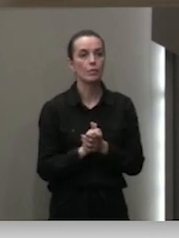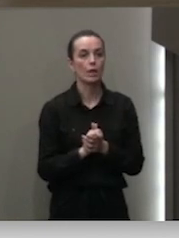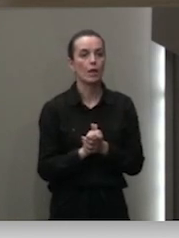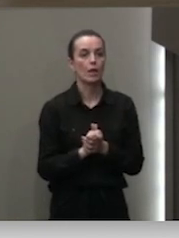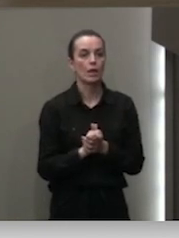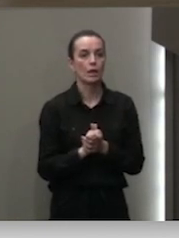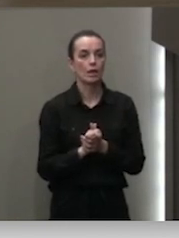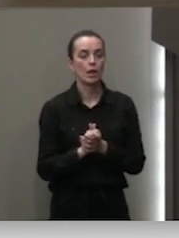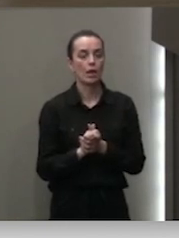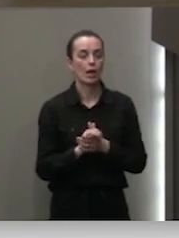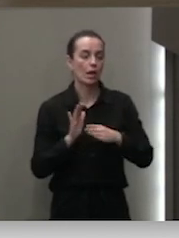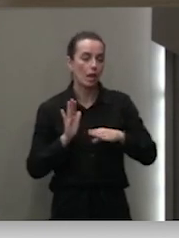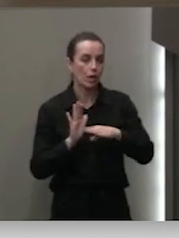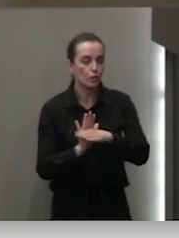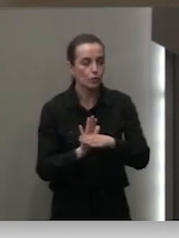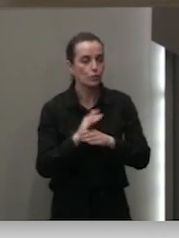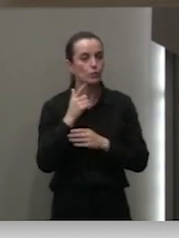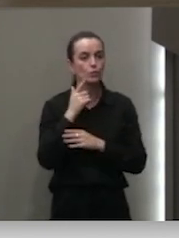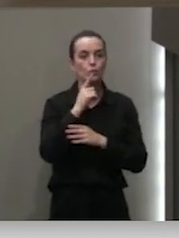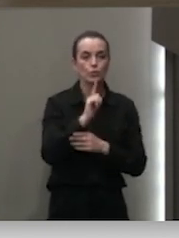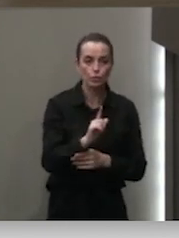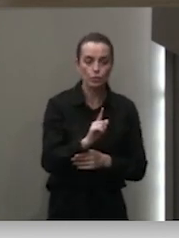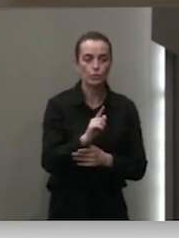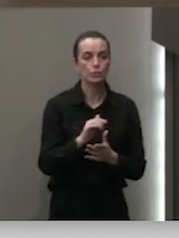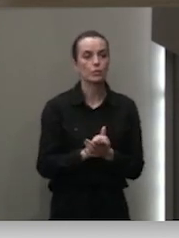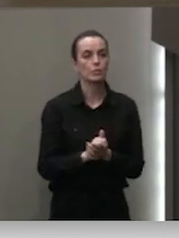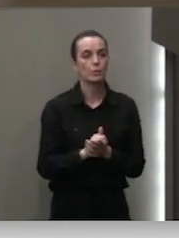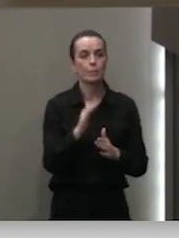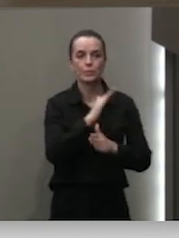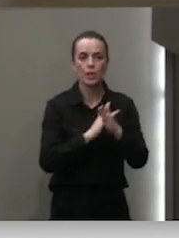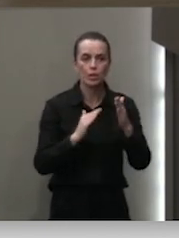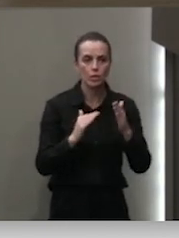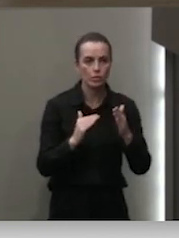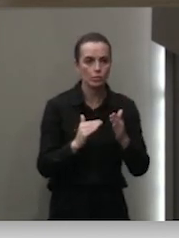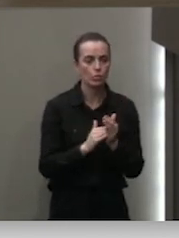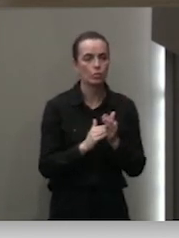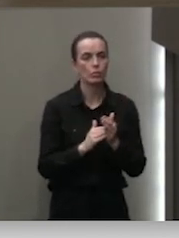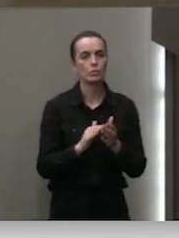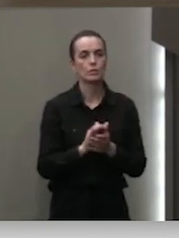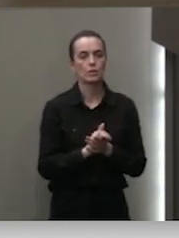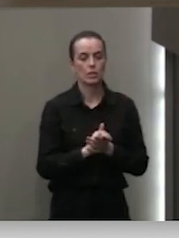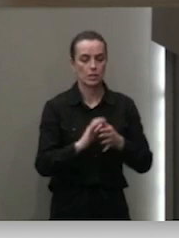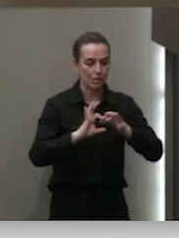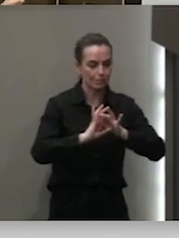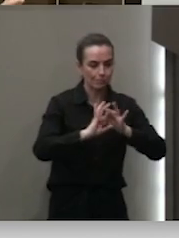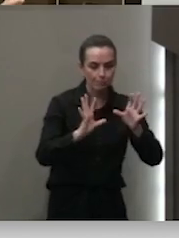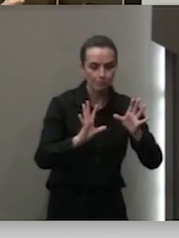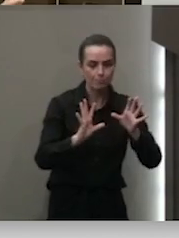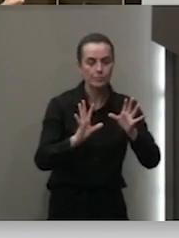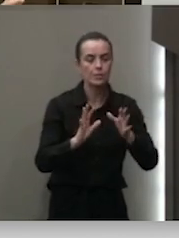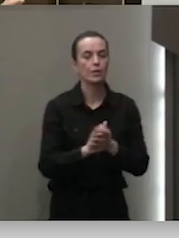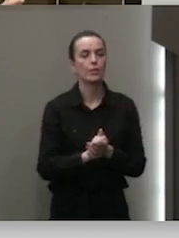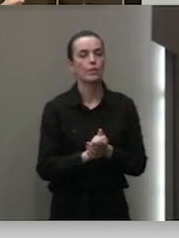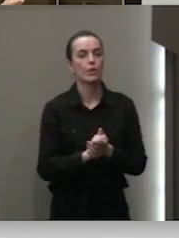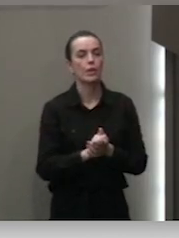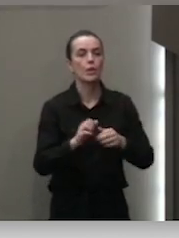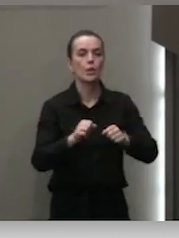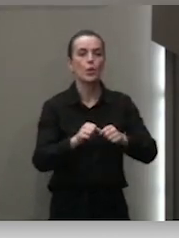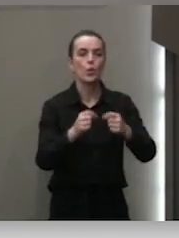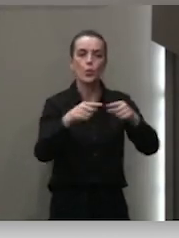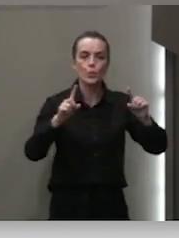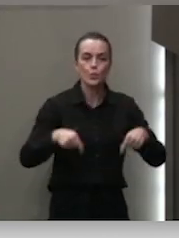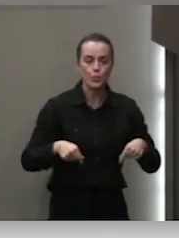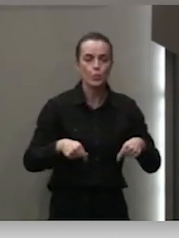ficaram Claras todas as concessões que o poder público vai fazer mas também todas as